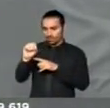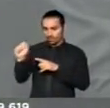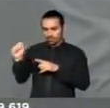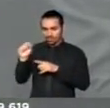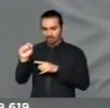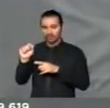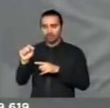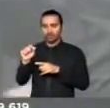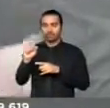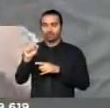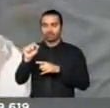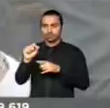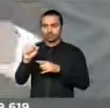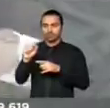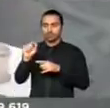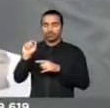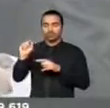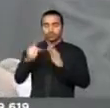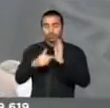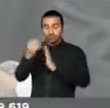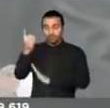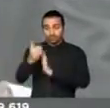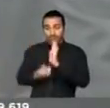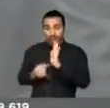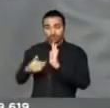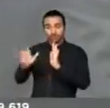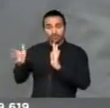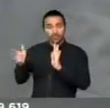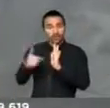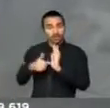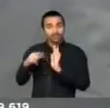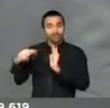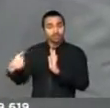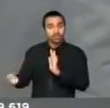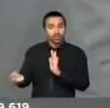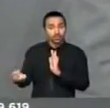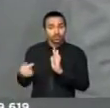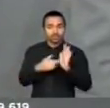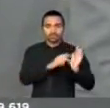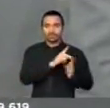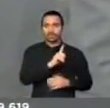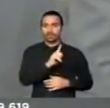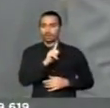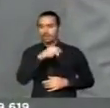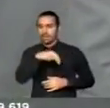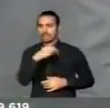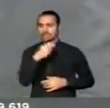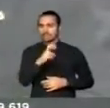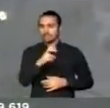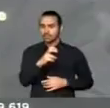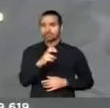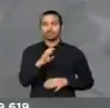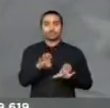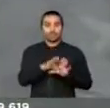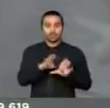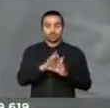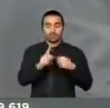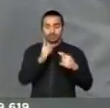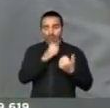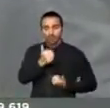Anual, já que o decreto ele foi posterior ao PLN 5 e anterior à